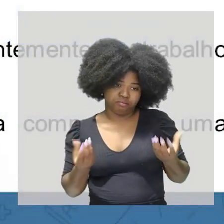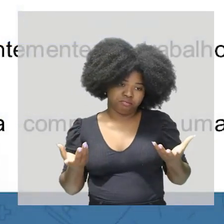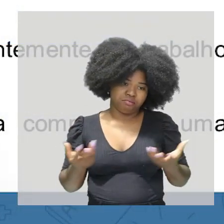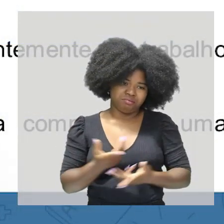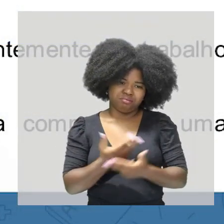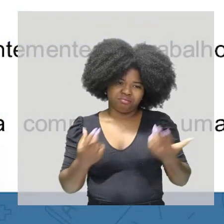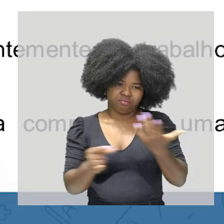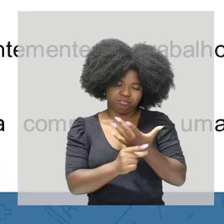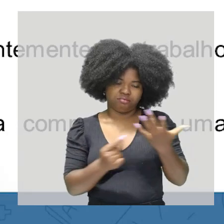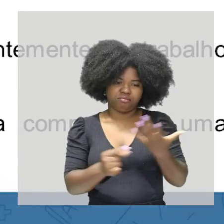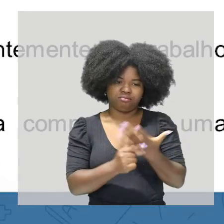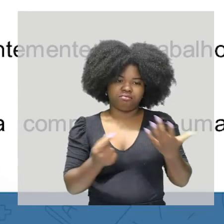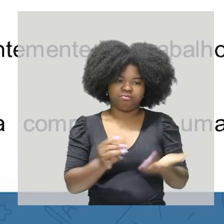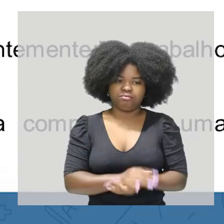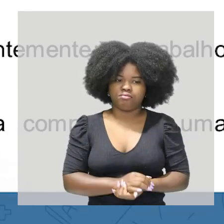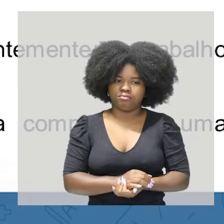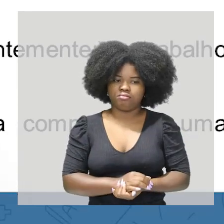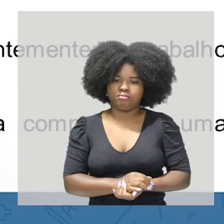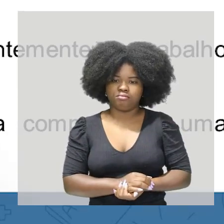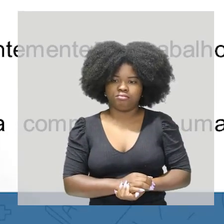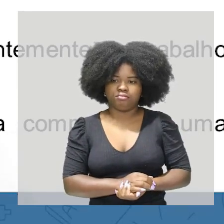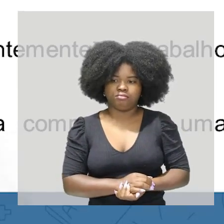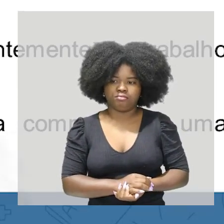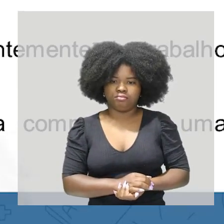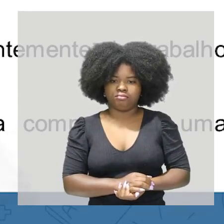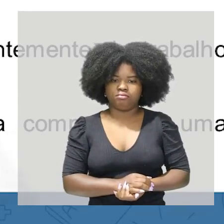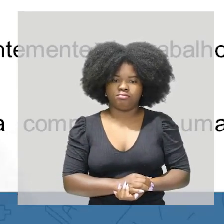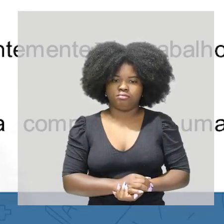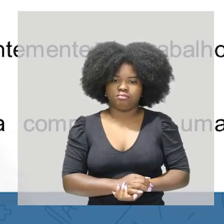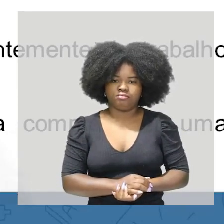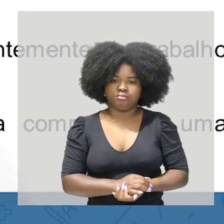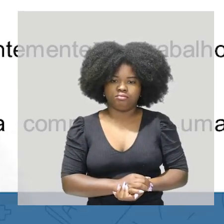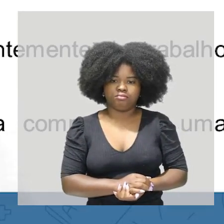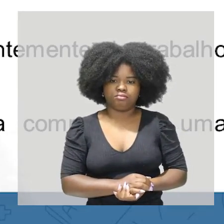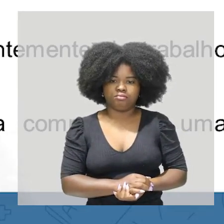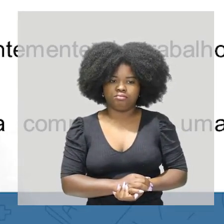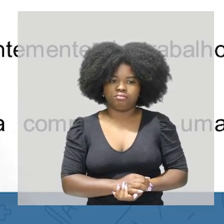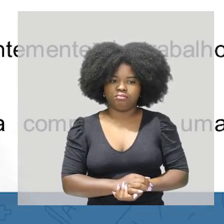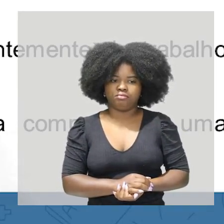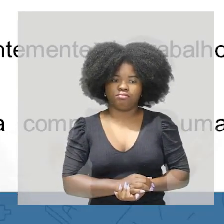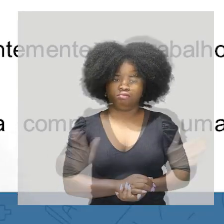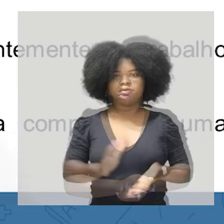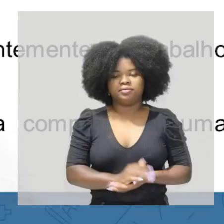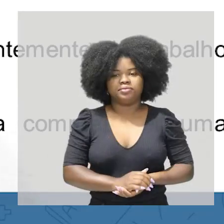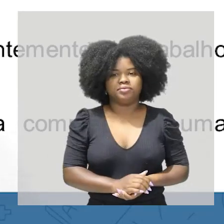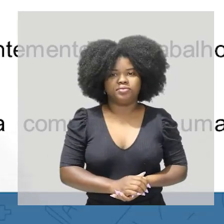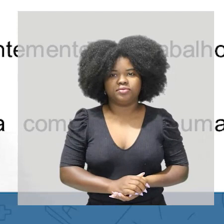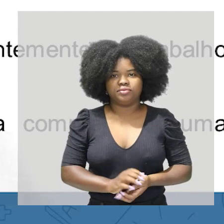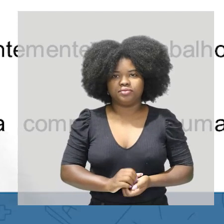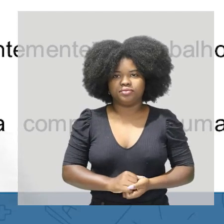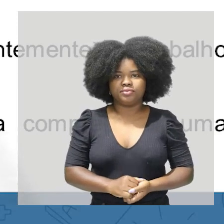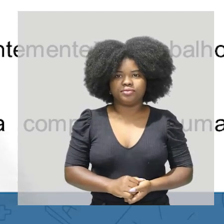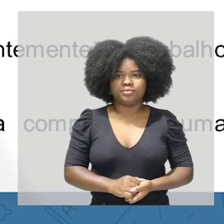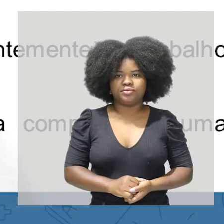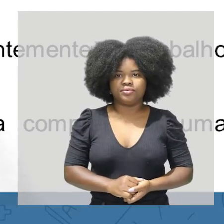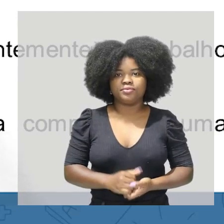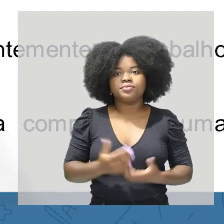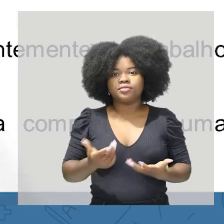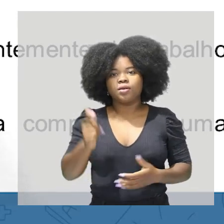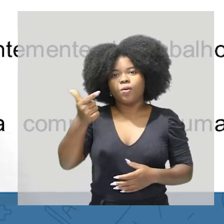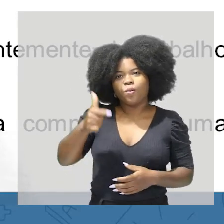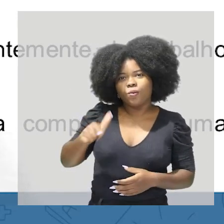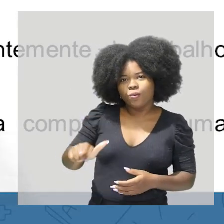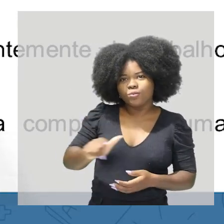Fit que nega a existência dos objetos independente do trabalho com a inocente doutores E